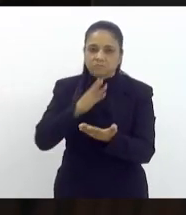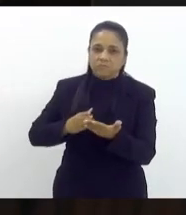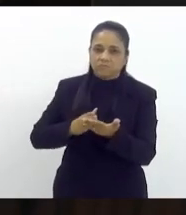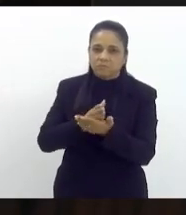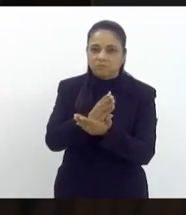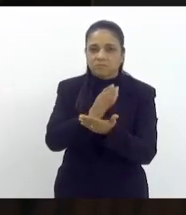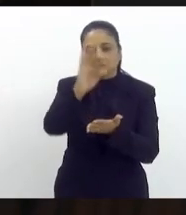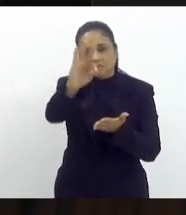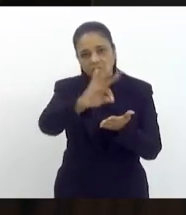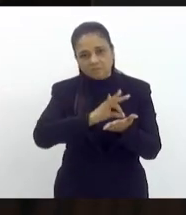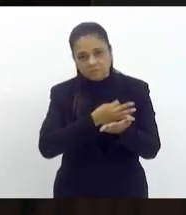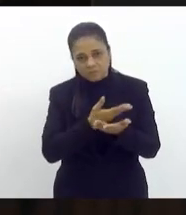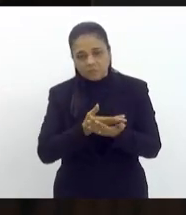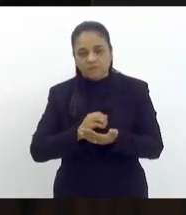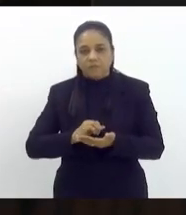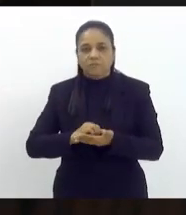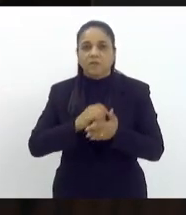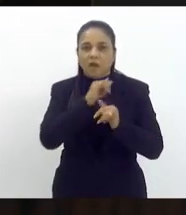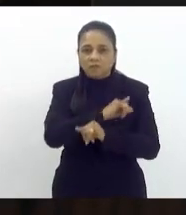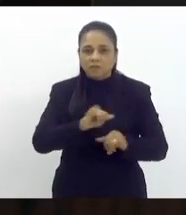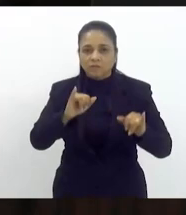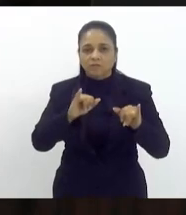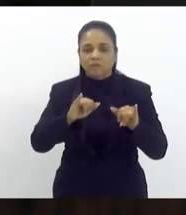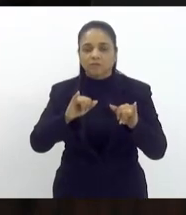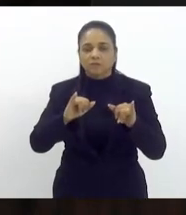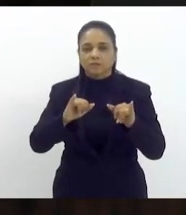vai autógrafo anuncio